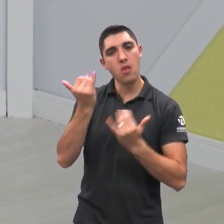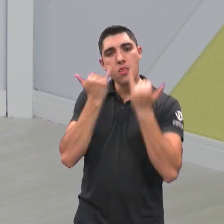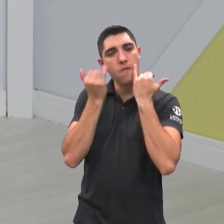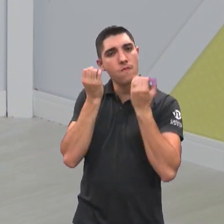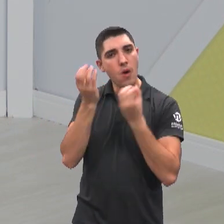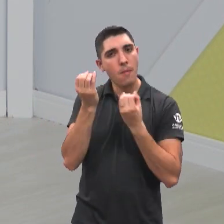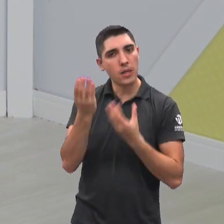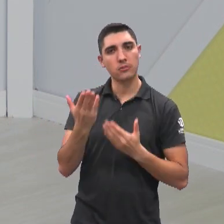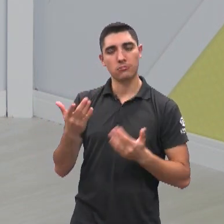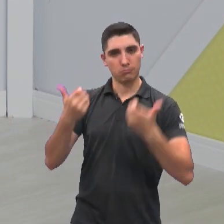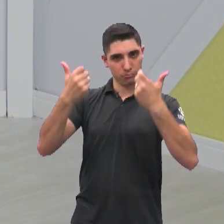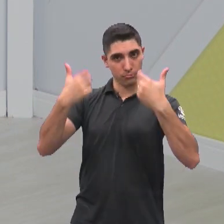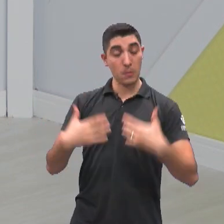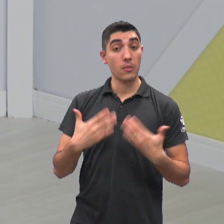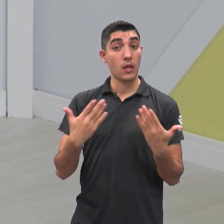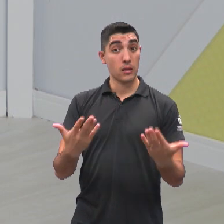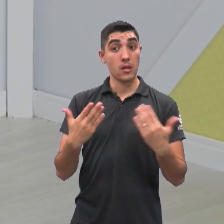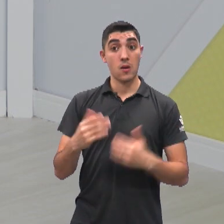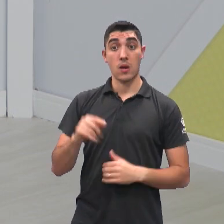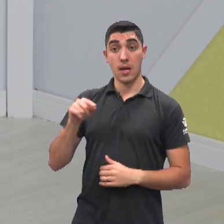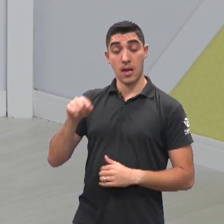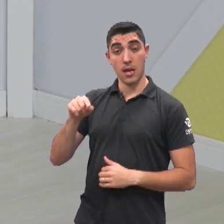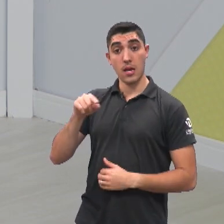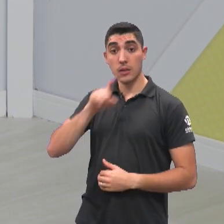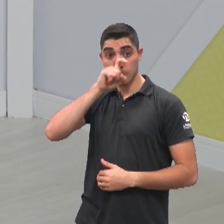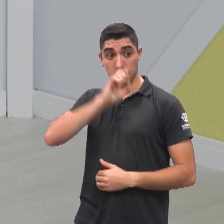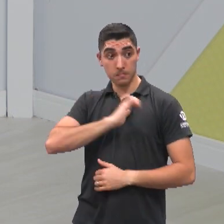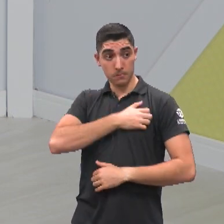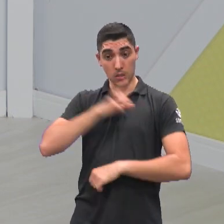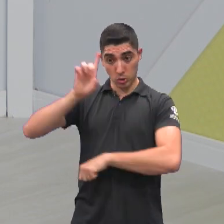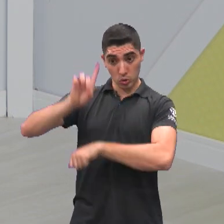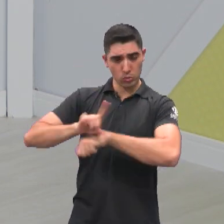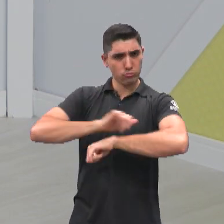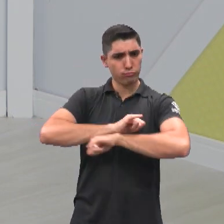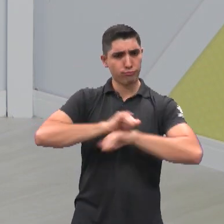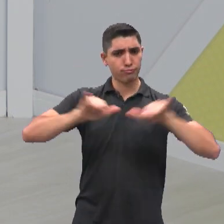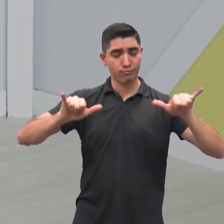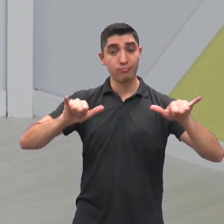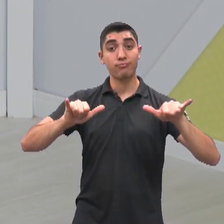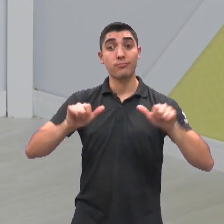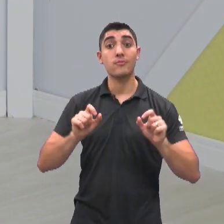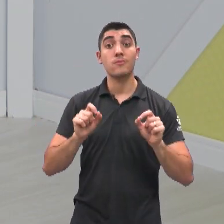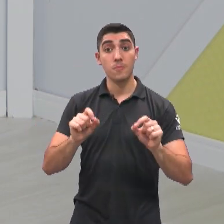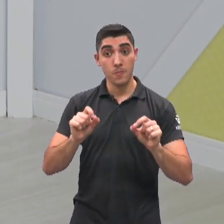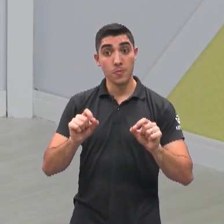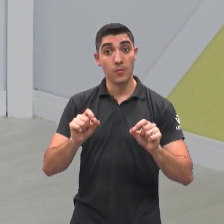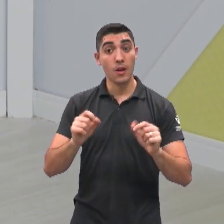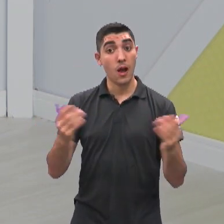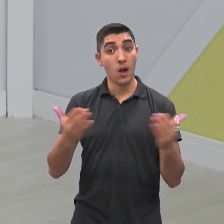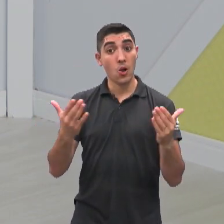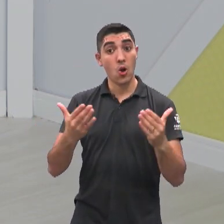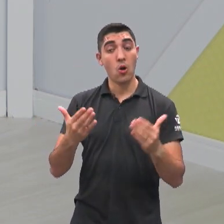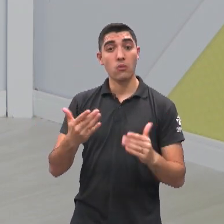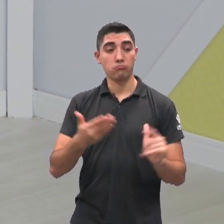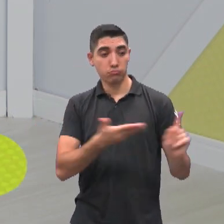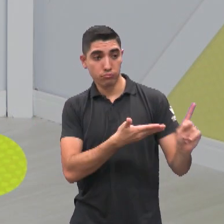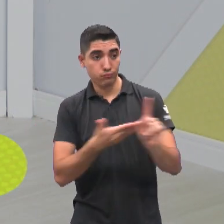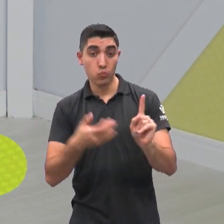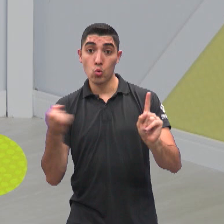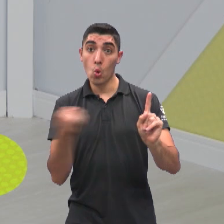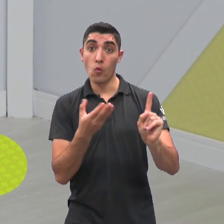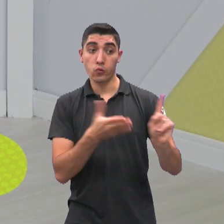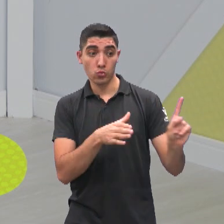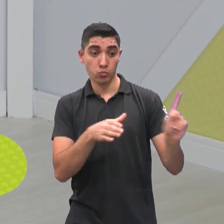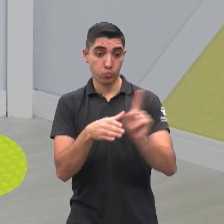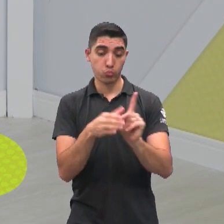do São José. E a diretoria anunciou, agora há pouquinho, a contratação da 19ª contratação para o elenco do São José,